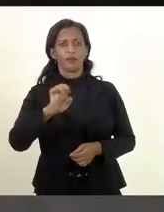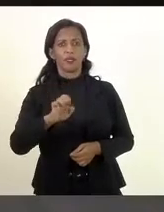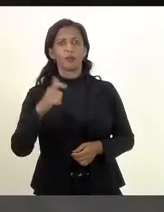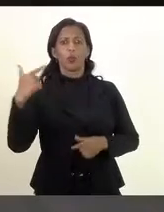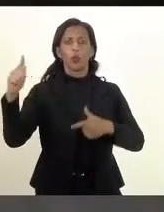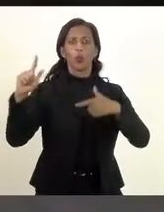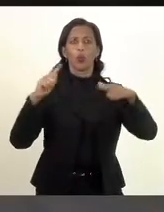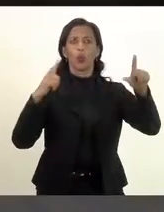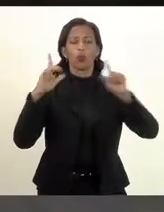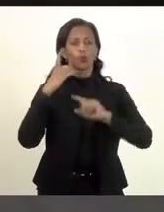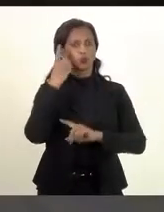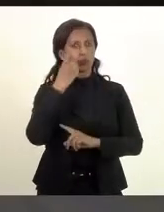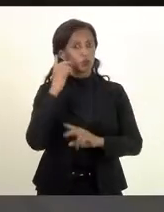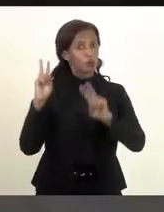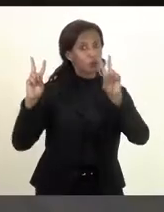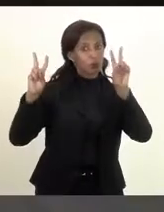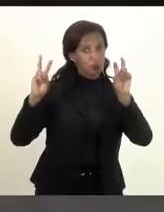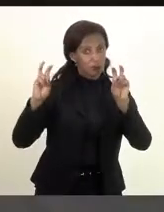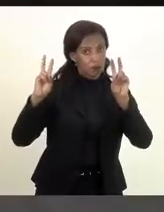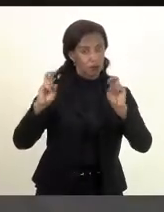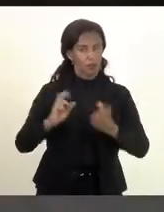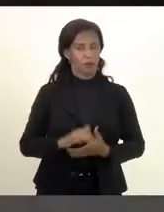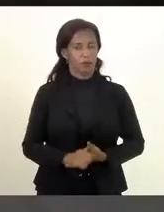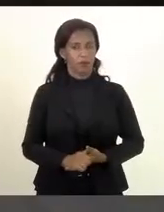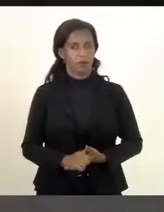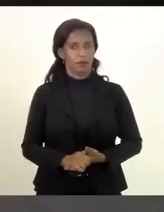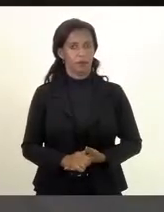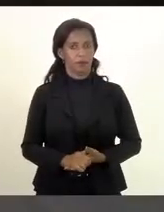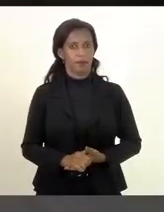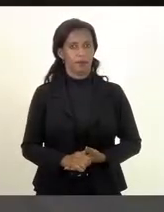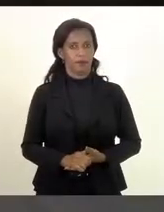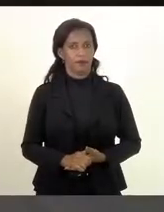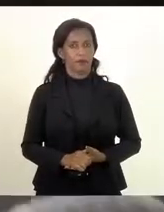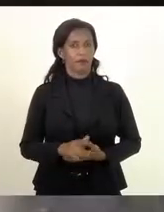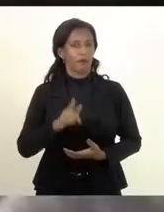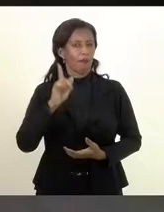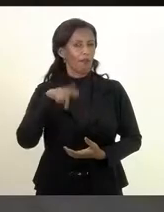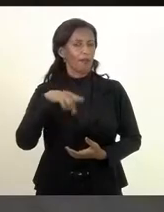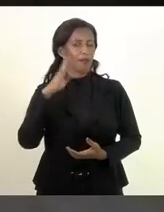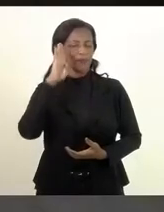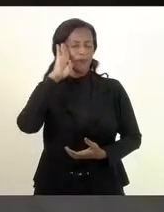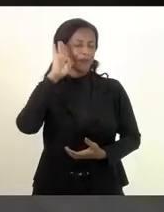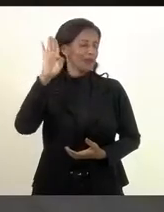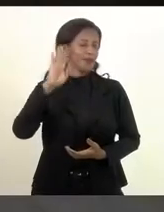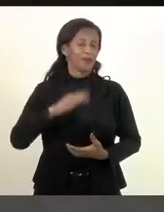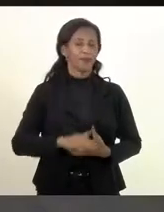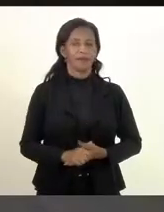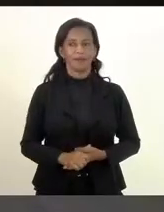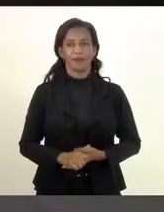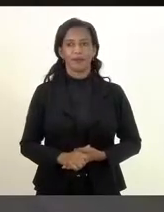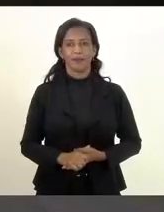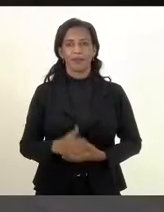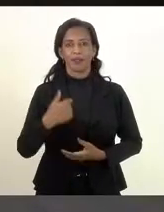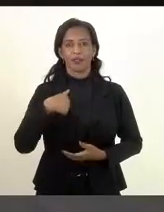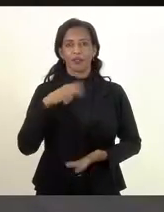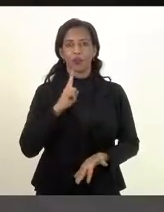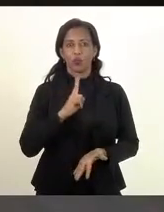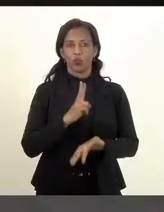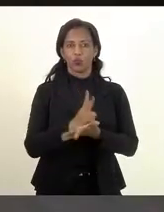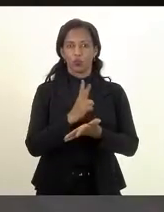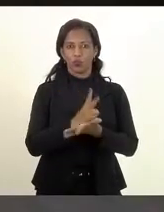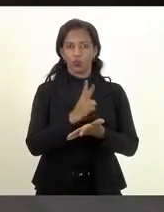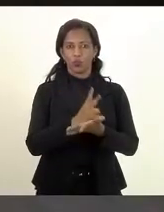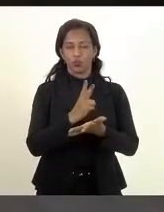deputados, que o tema é fundamental. Mas eu vou manter a minha defesa,